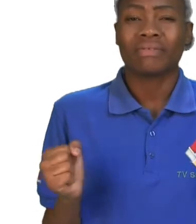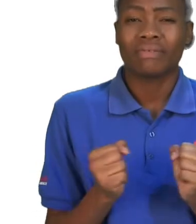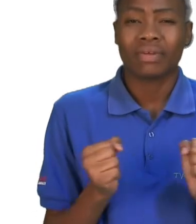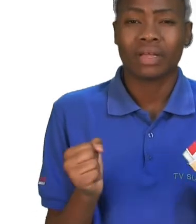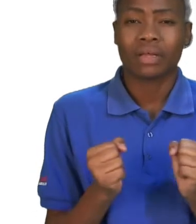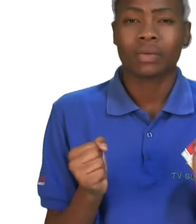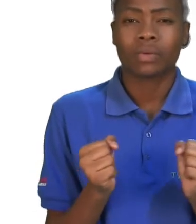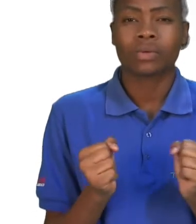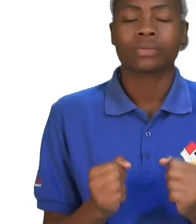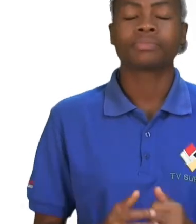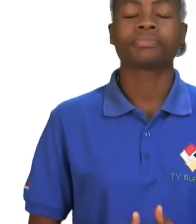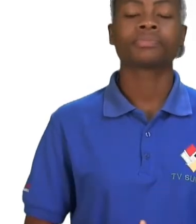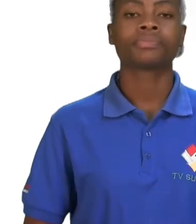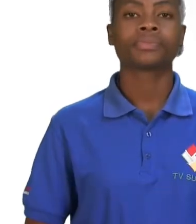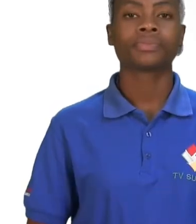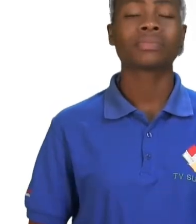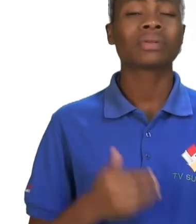tratamento.